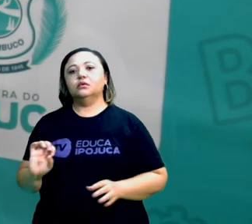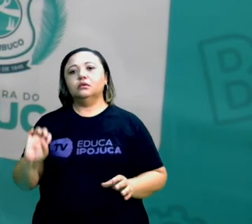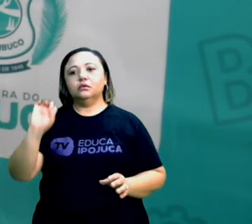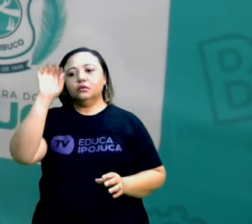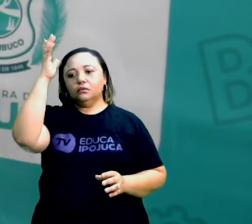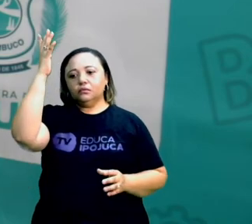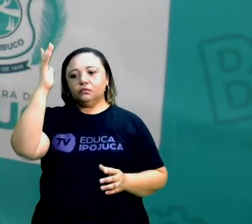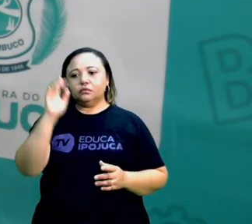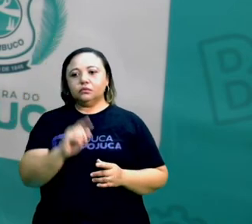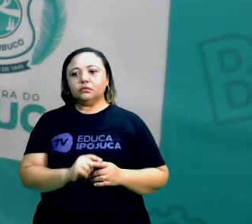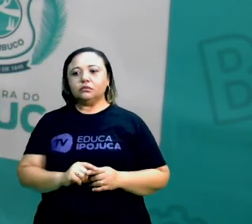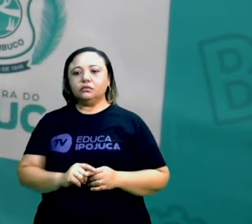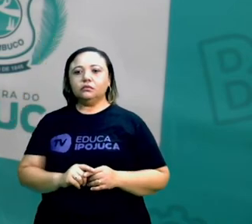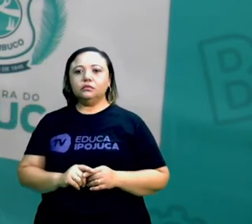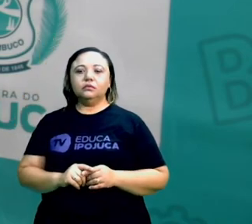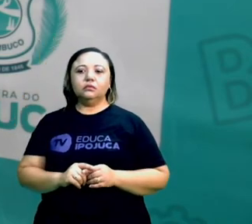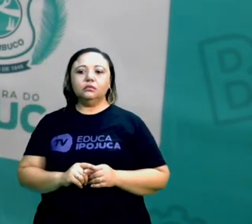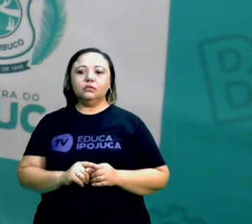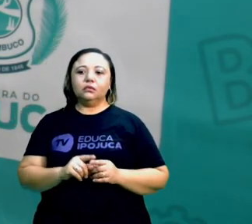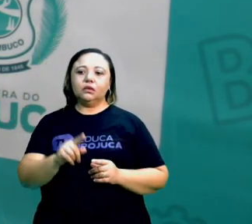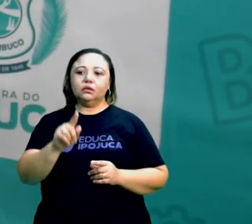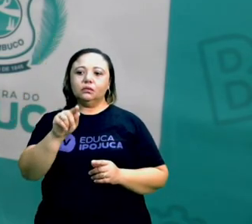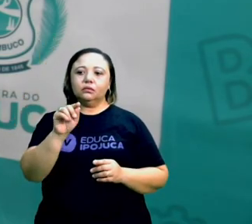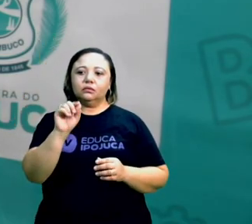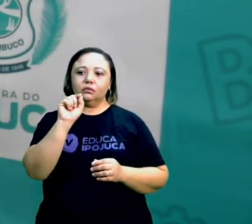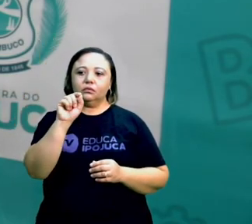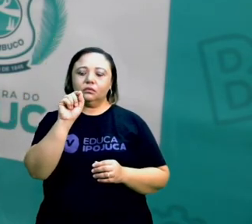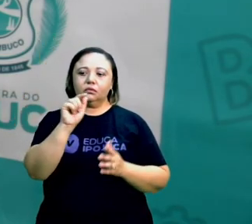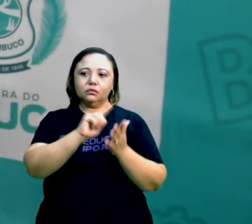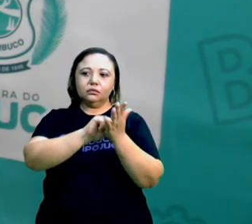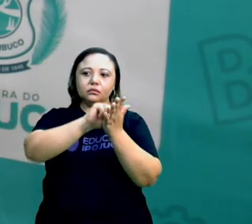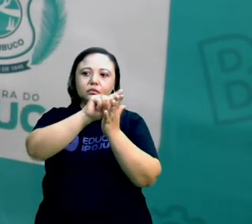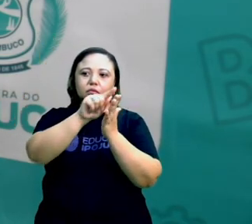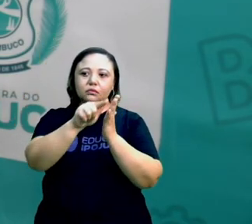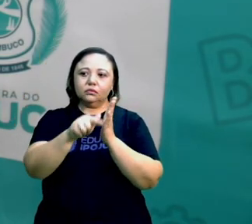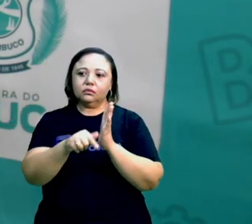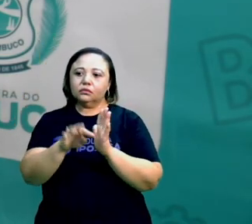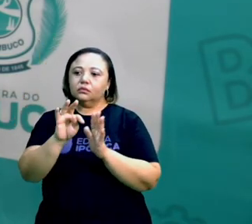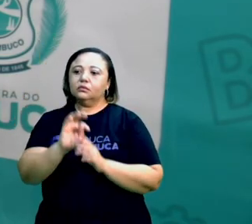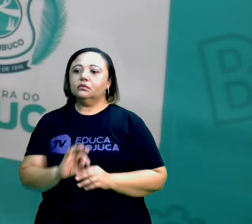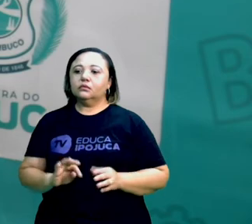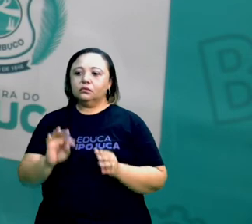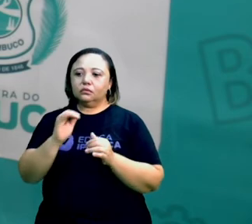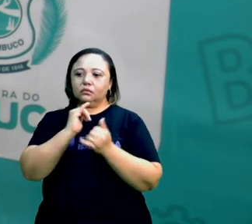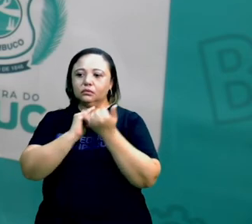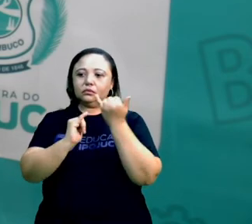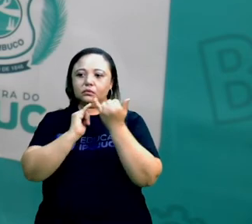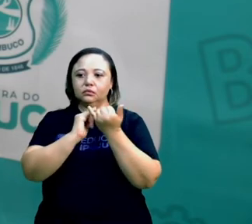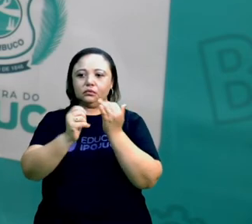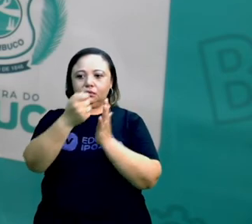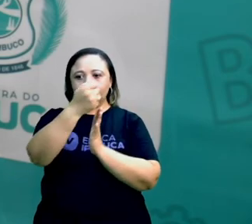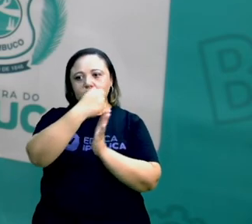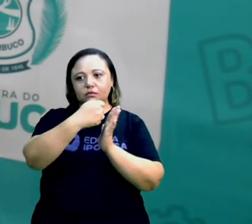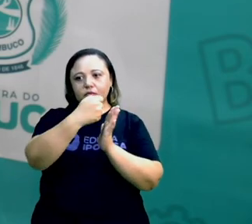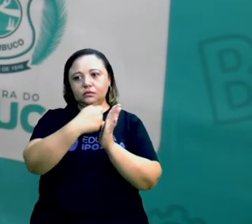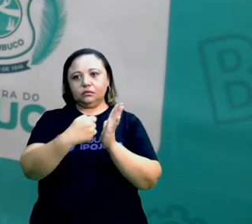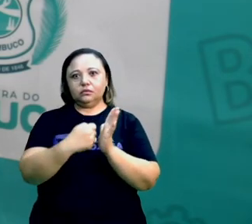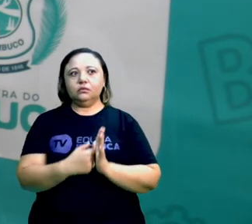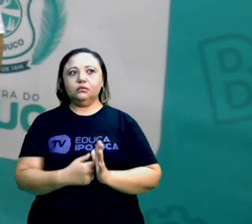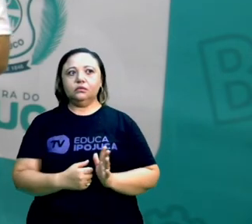sem interferência do jornalista. Então, eu quero um gênero que seja bem parecido com ele. Escreva no caderno.